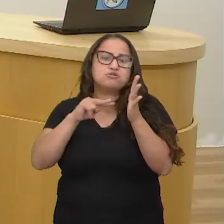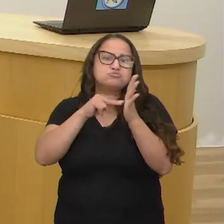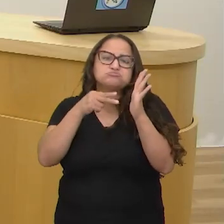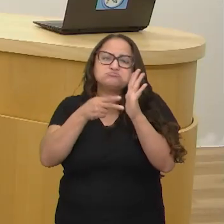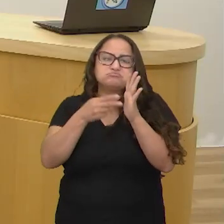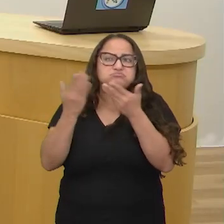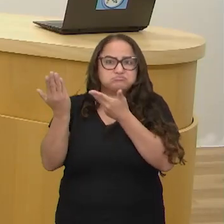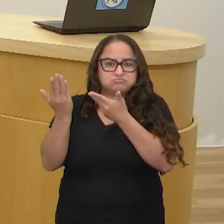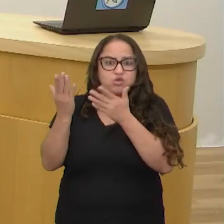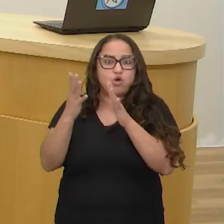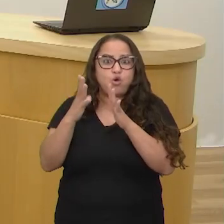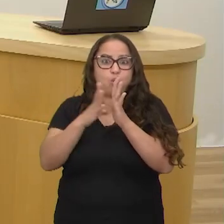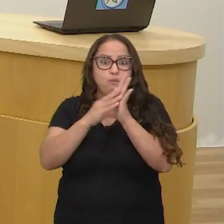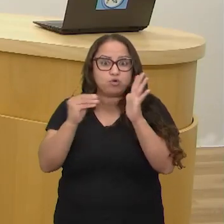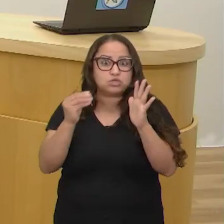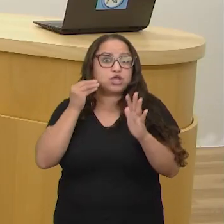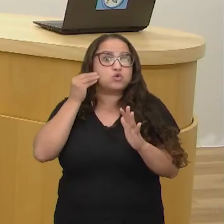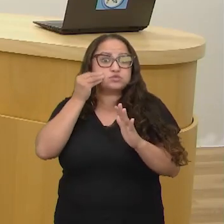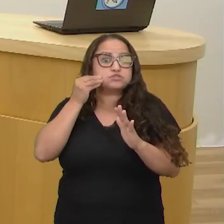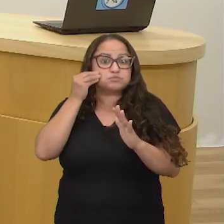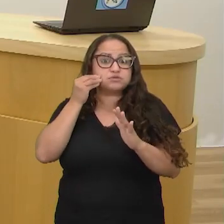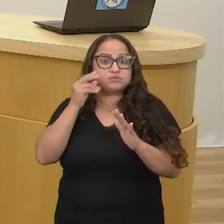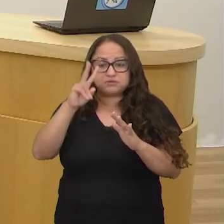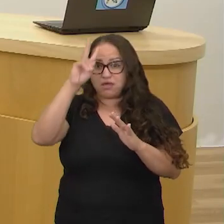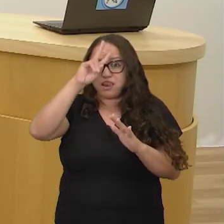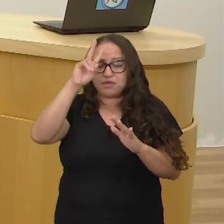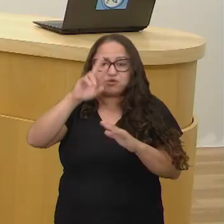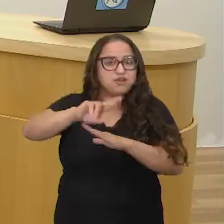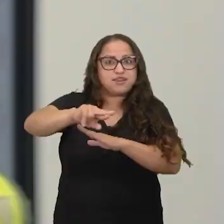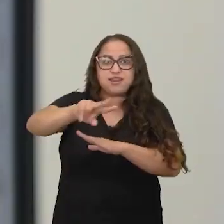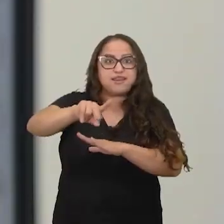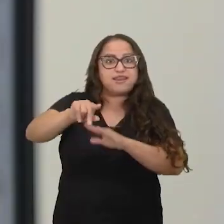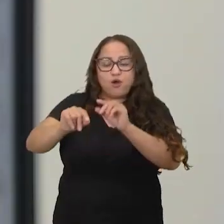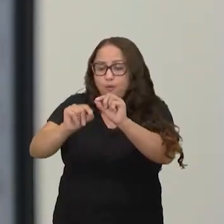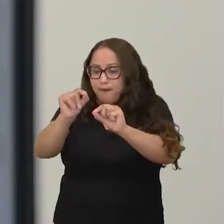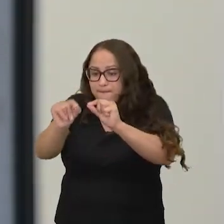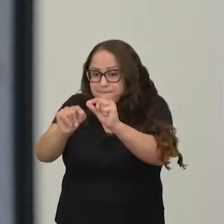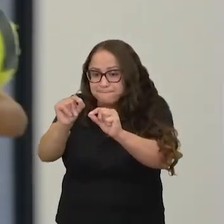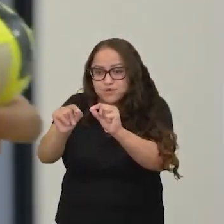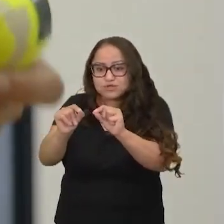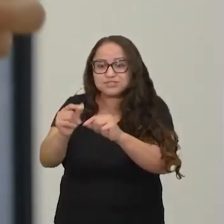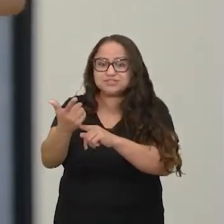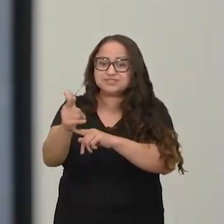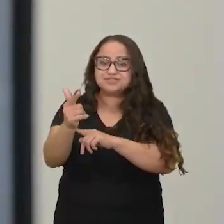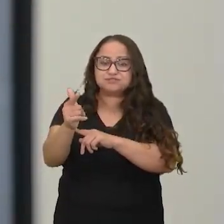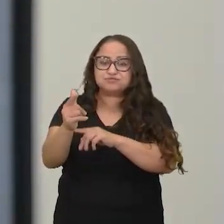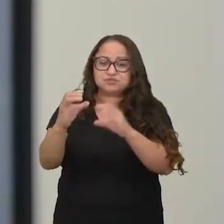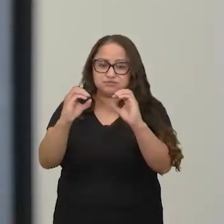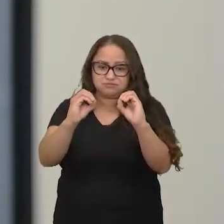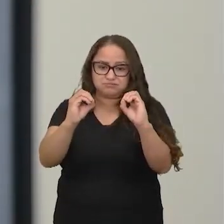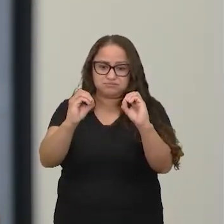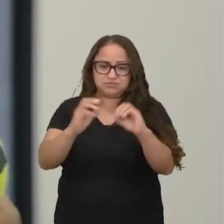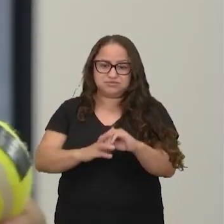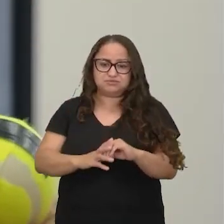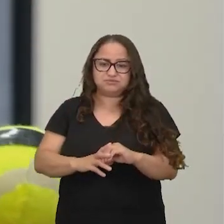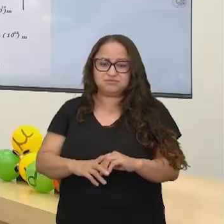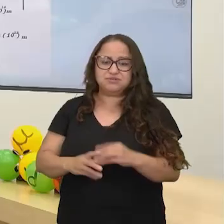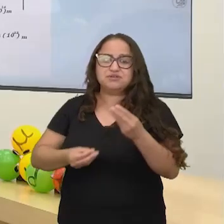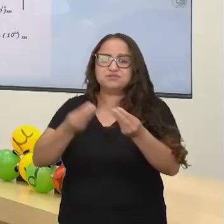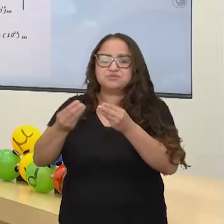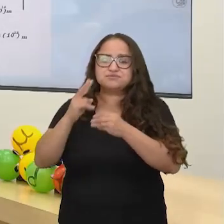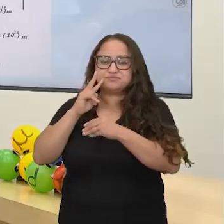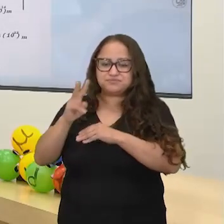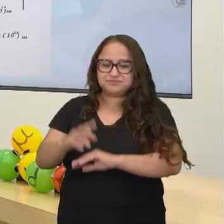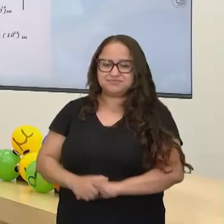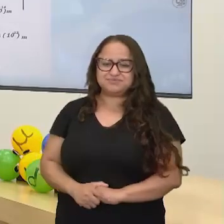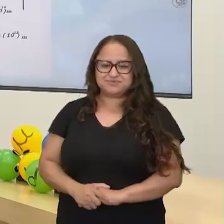analogia, tá? Lembra que os átomos, os elétrons, não é bolinhas, não existe bolinhas, né? Quando a gente olha de um ponto de vista microscópico. Então,